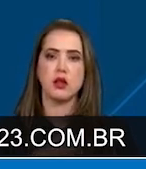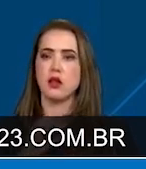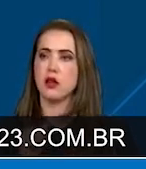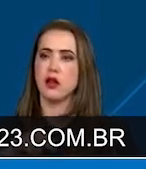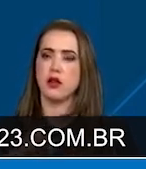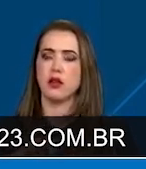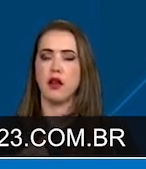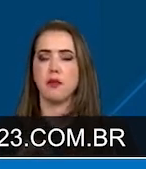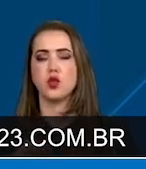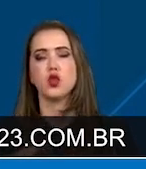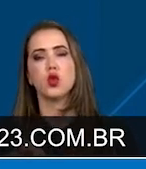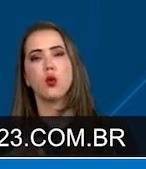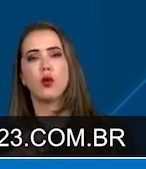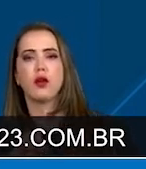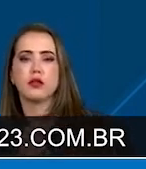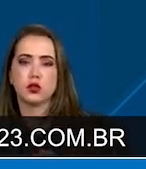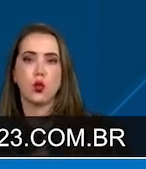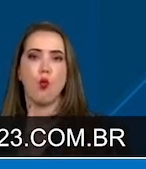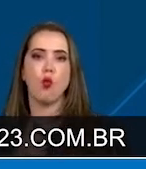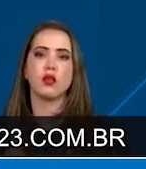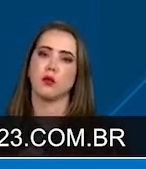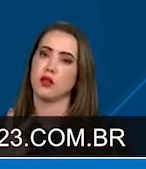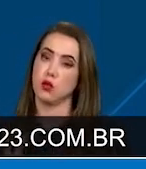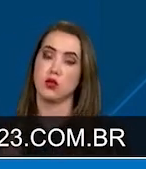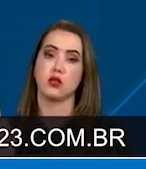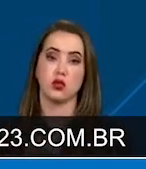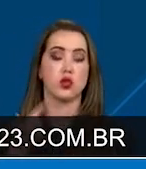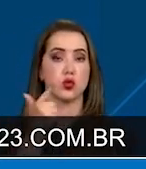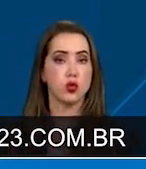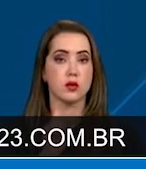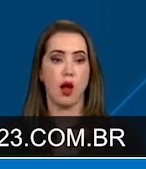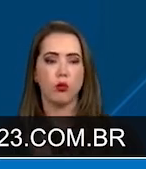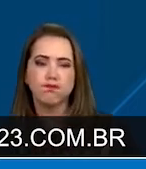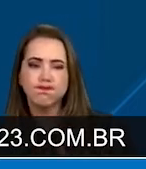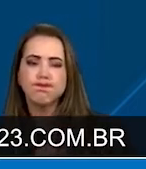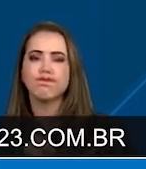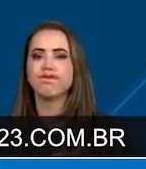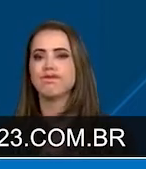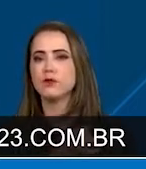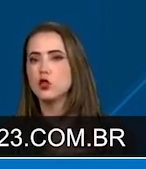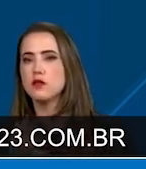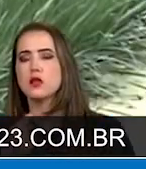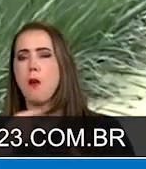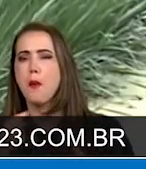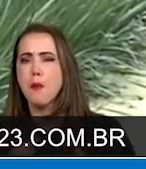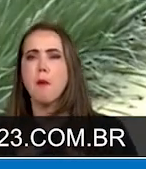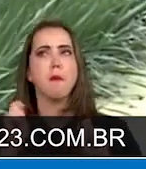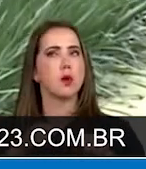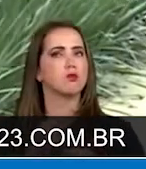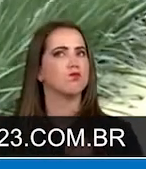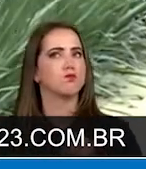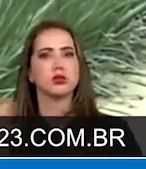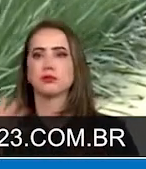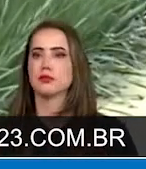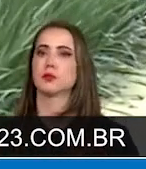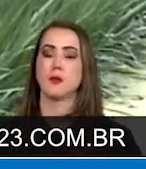e 2. Por isso que a gente consegue atuar em tantos tecidos e de tantas maneiras diferentes. A aprovação da lei